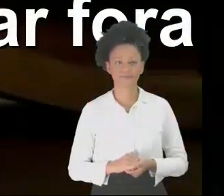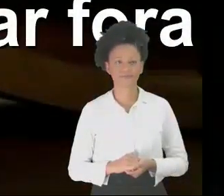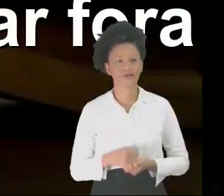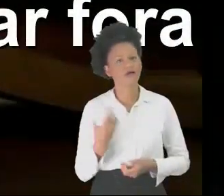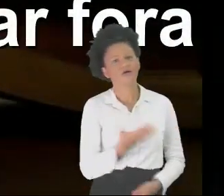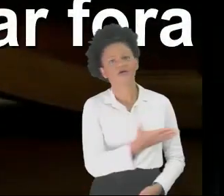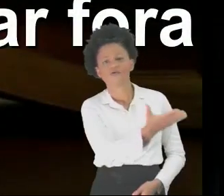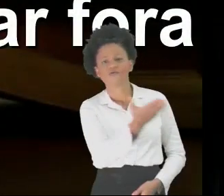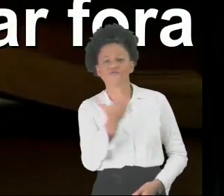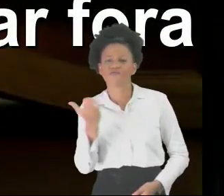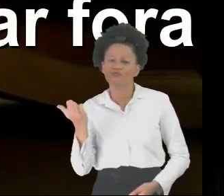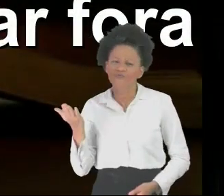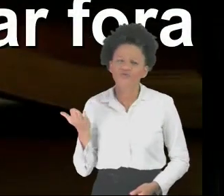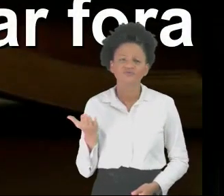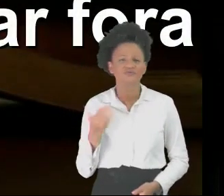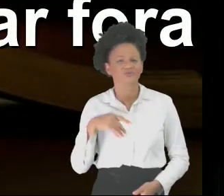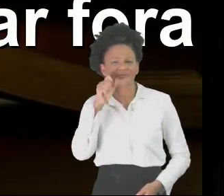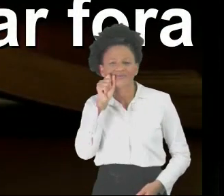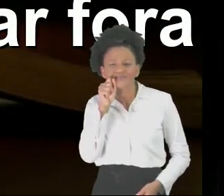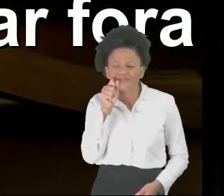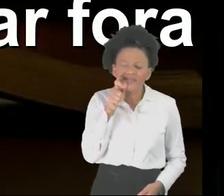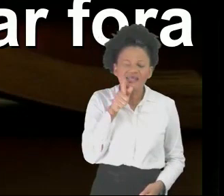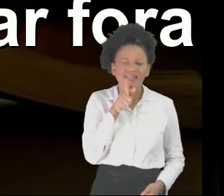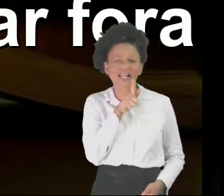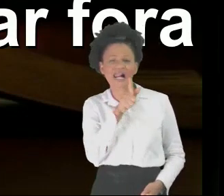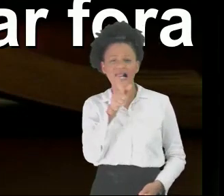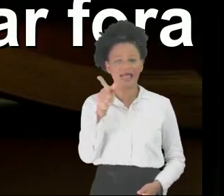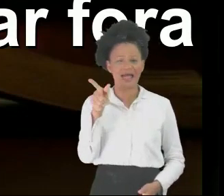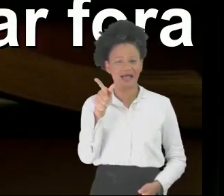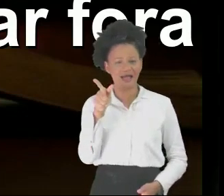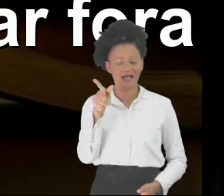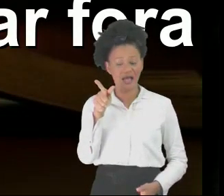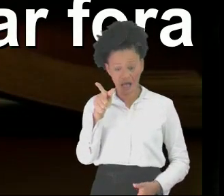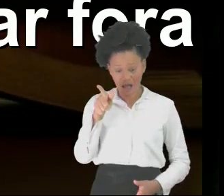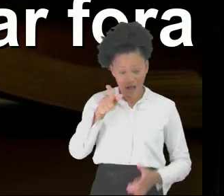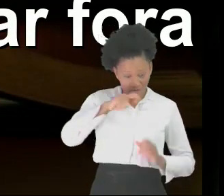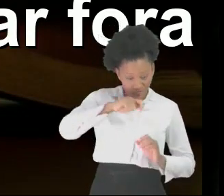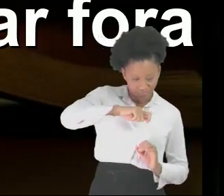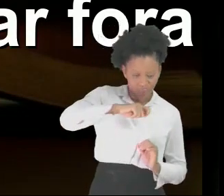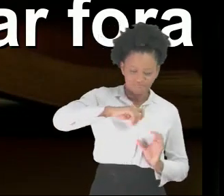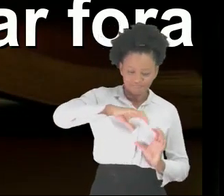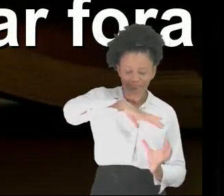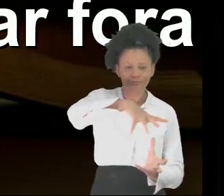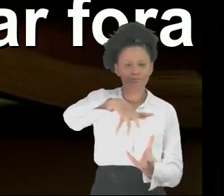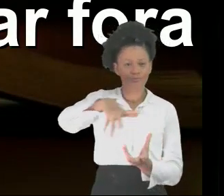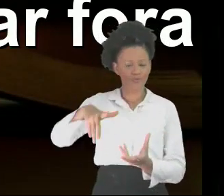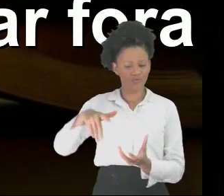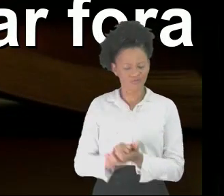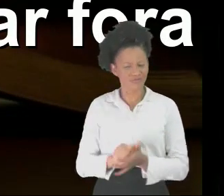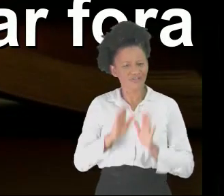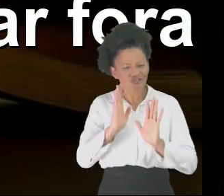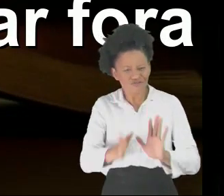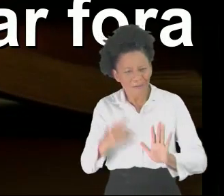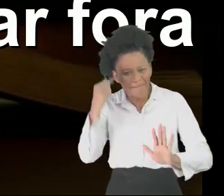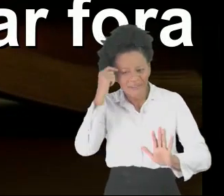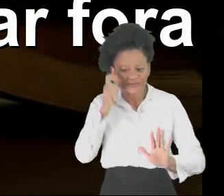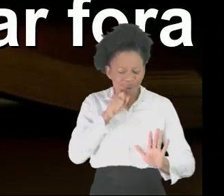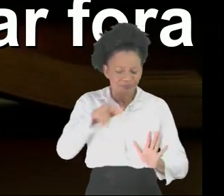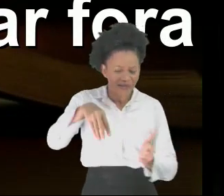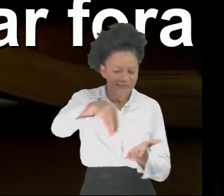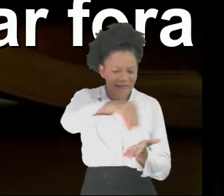Vós sois o sal da terra. E se o sal for insípido, com que há